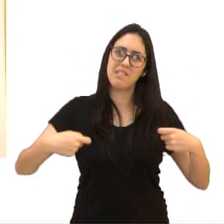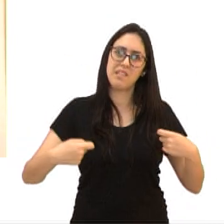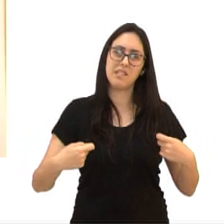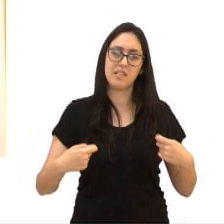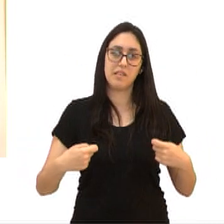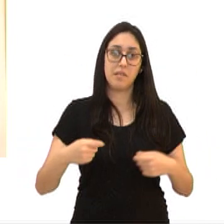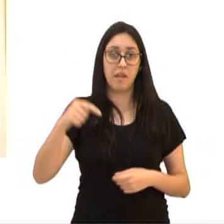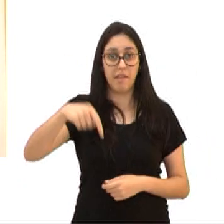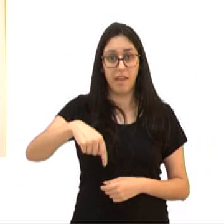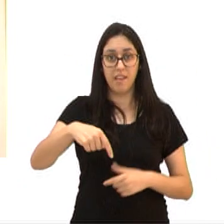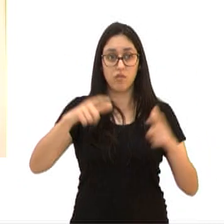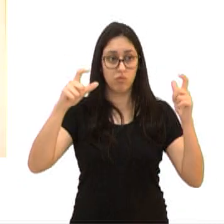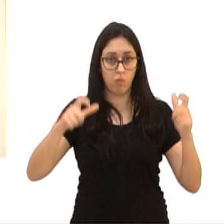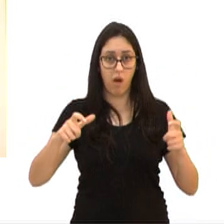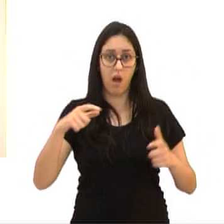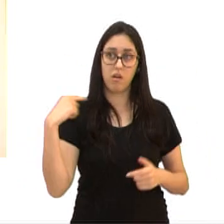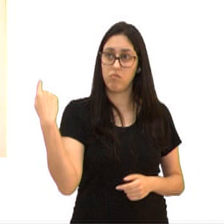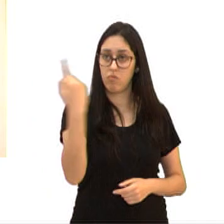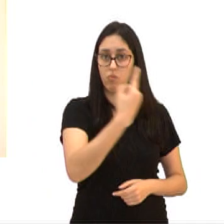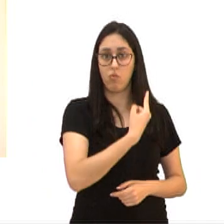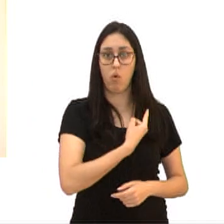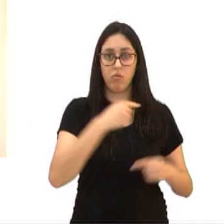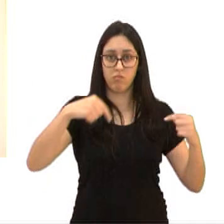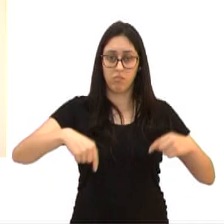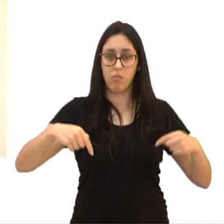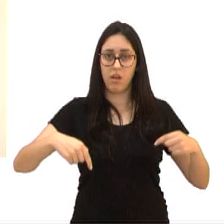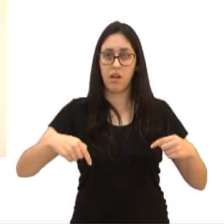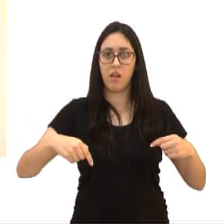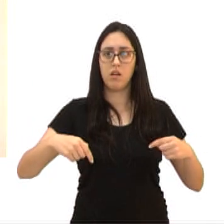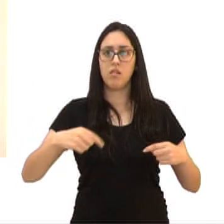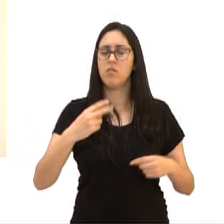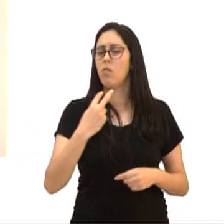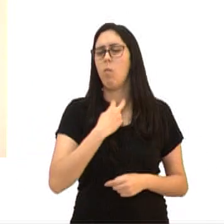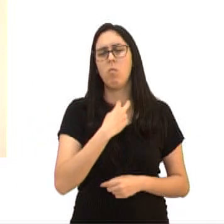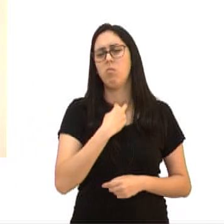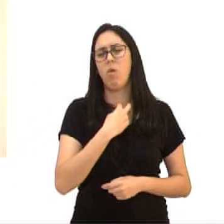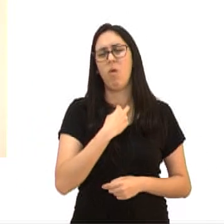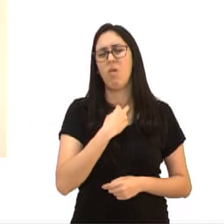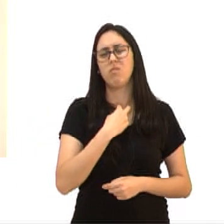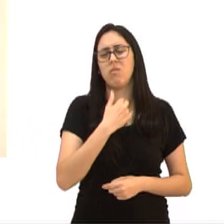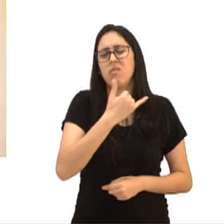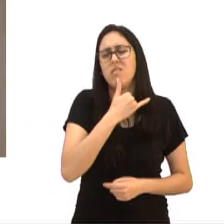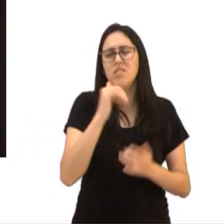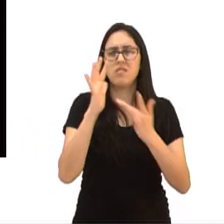esse lugar onde nós moramos não entristeça a Jesus.